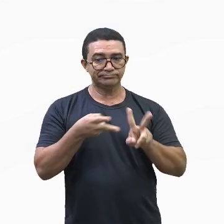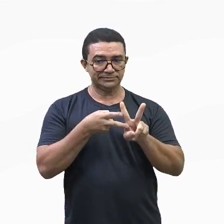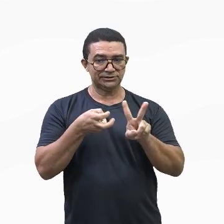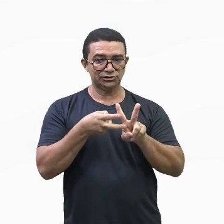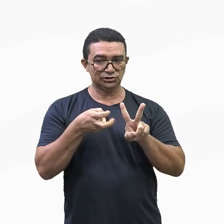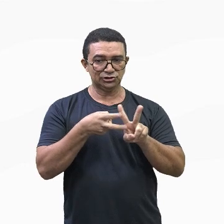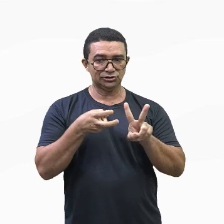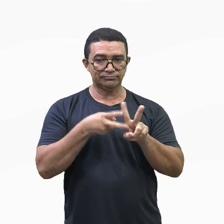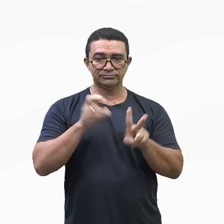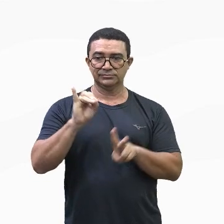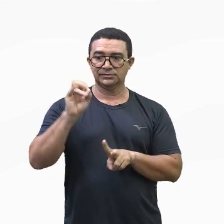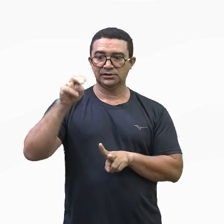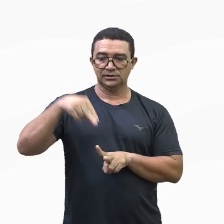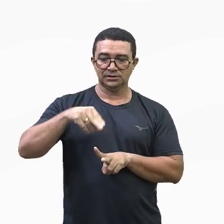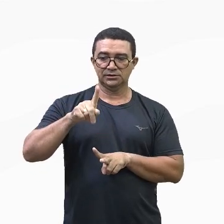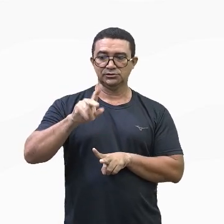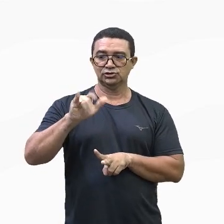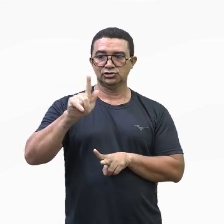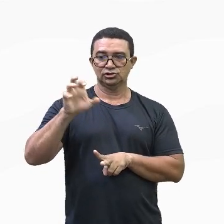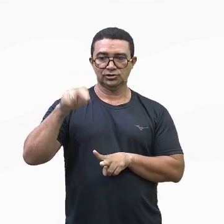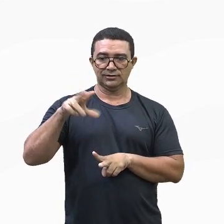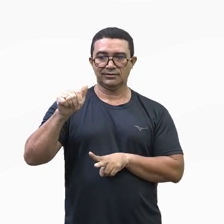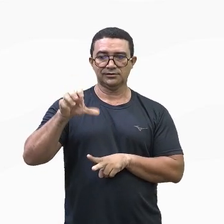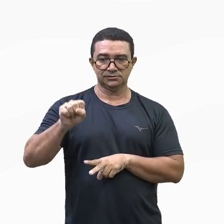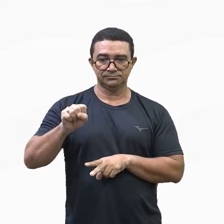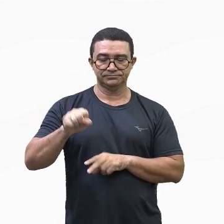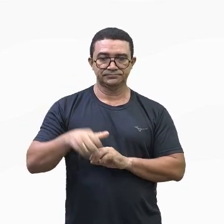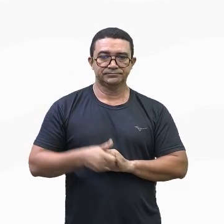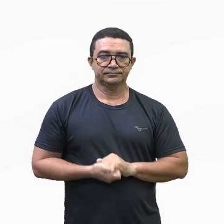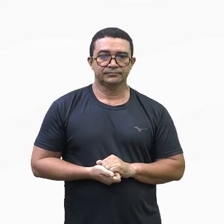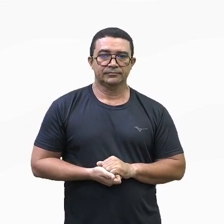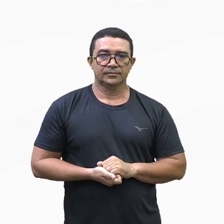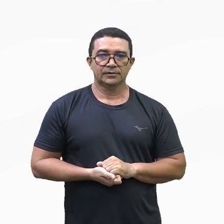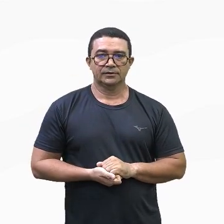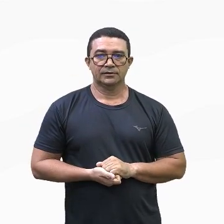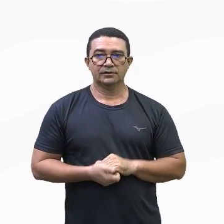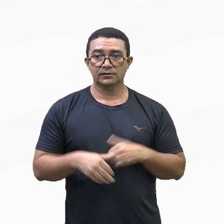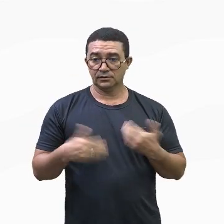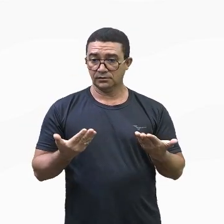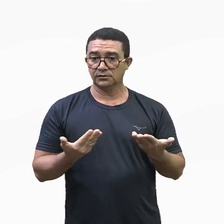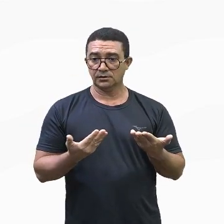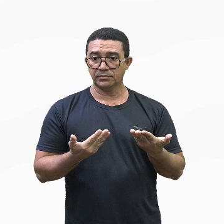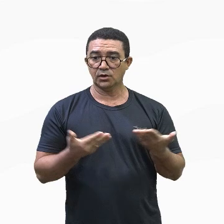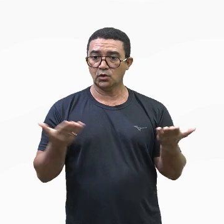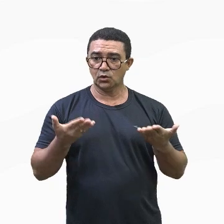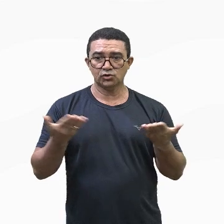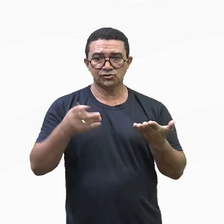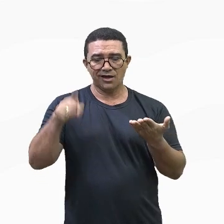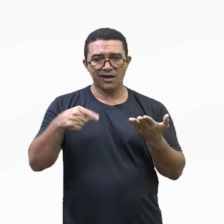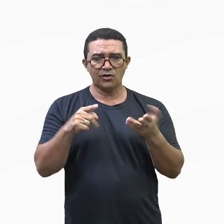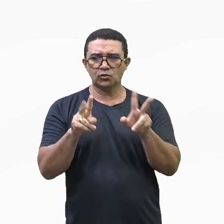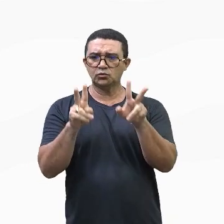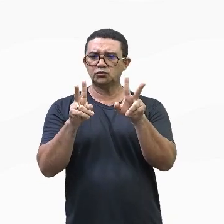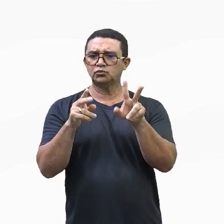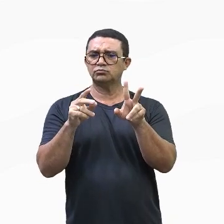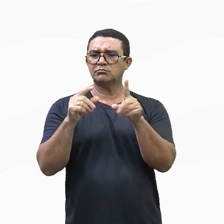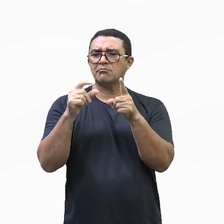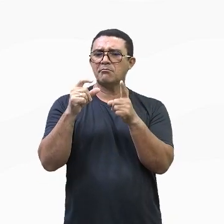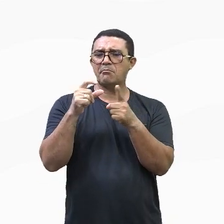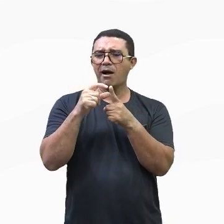indígenas. Exatamente, os povos originários, que comumente ficou sendo chamado, hoje é um termo até,